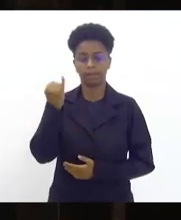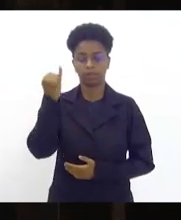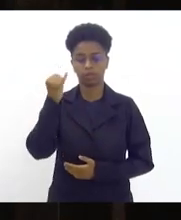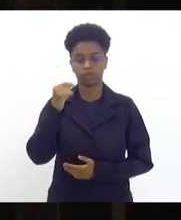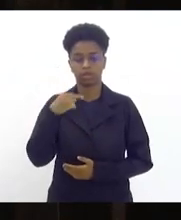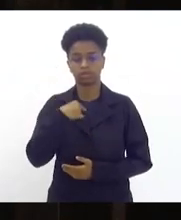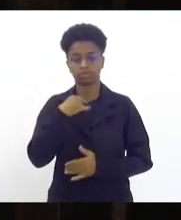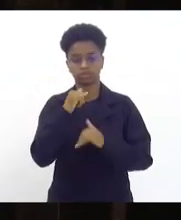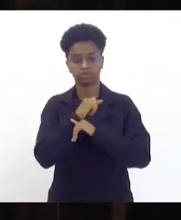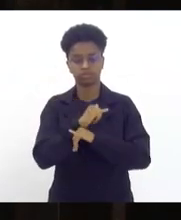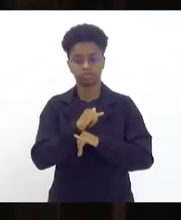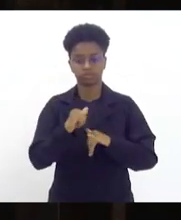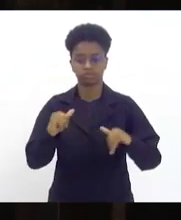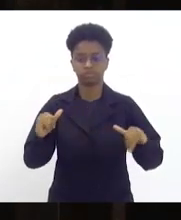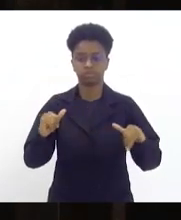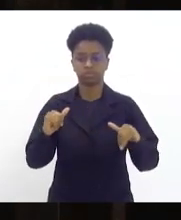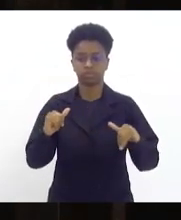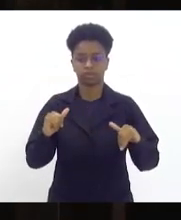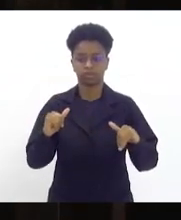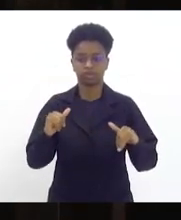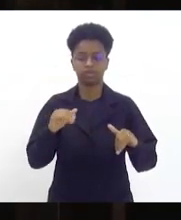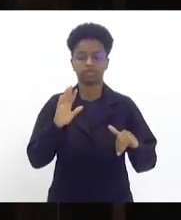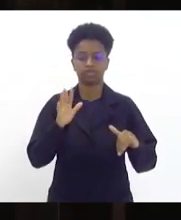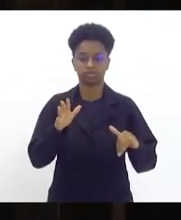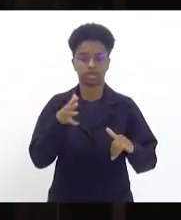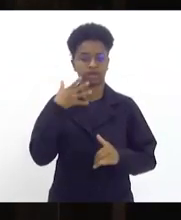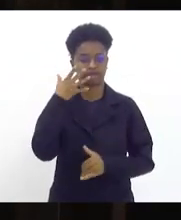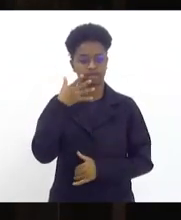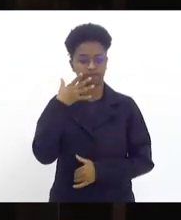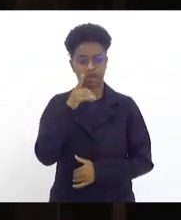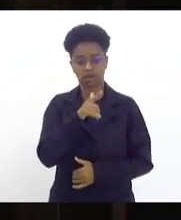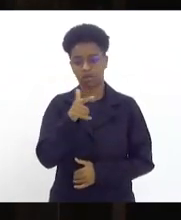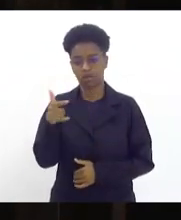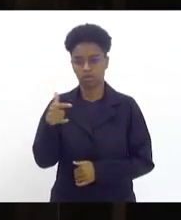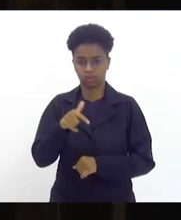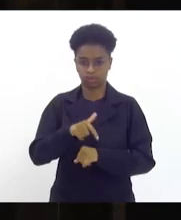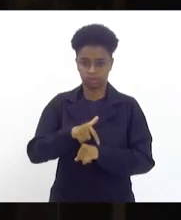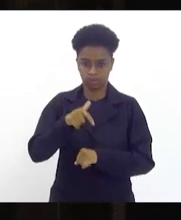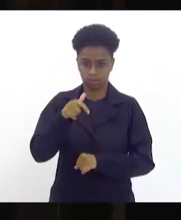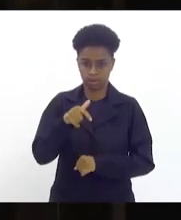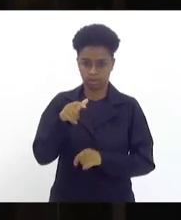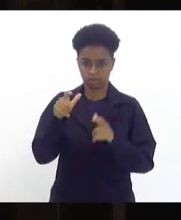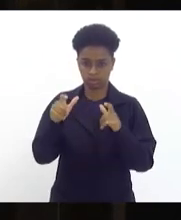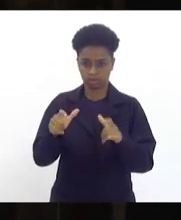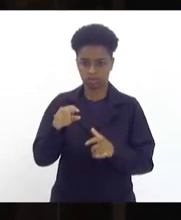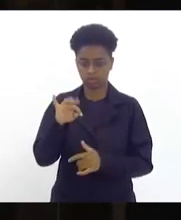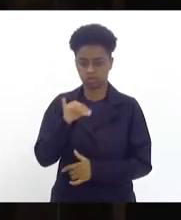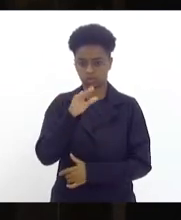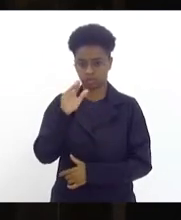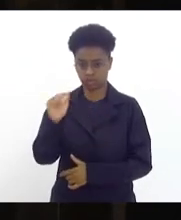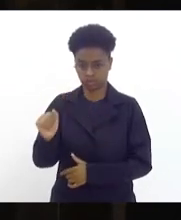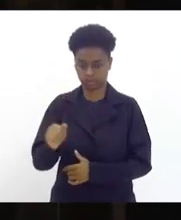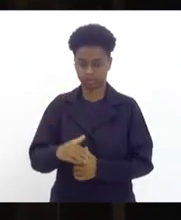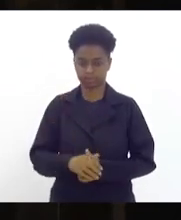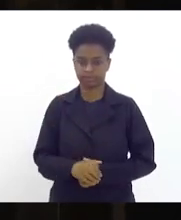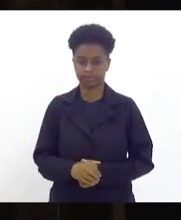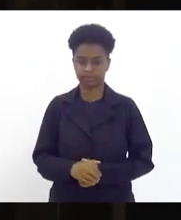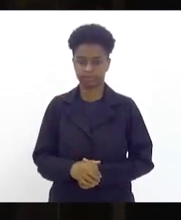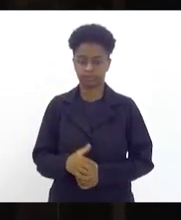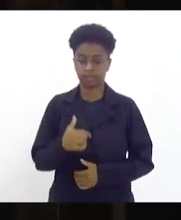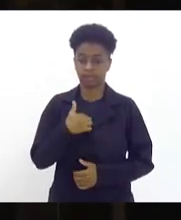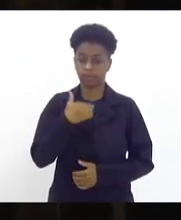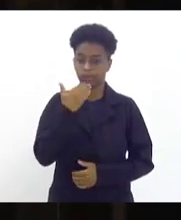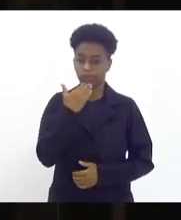tornar público uma fala que já foi adotada em alguns outros momentos lá na Tijuca quando eu